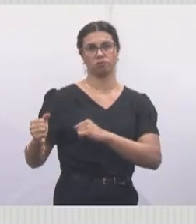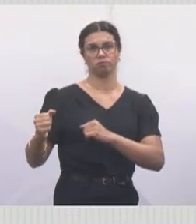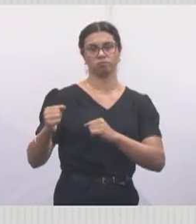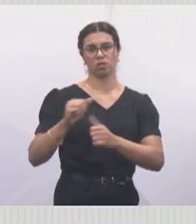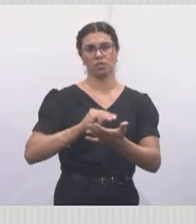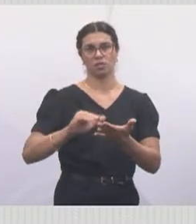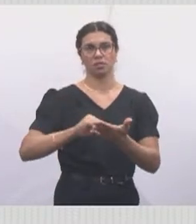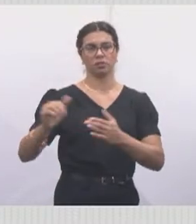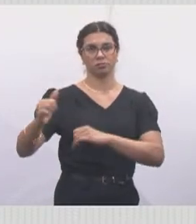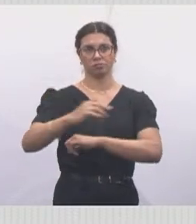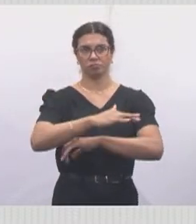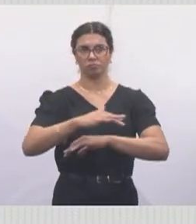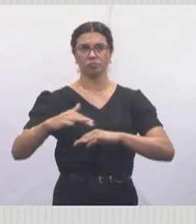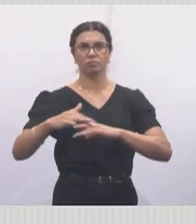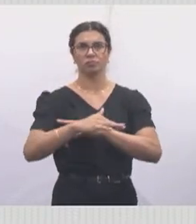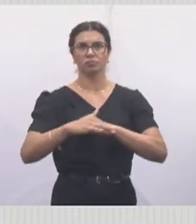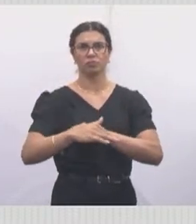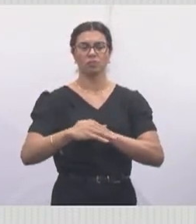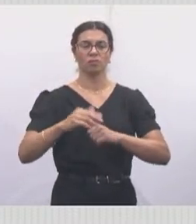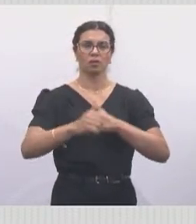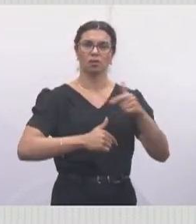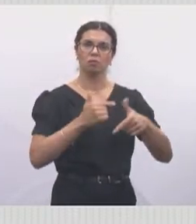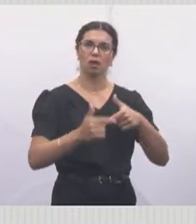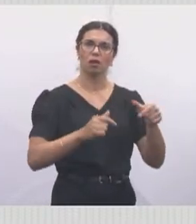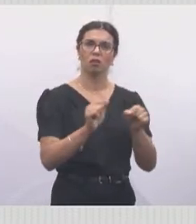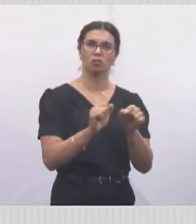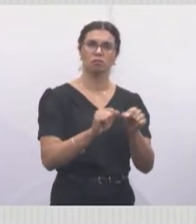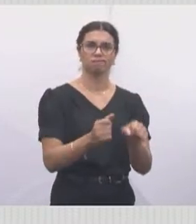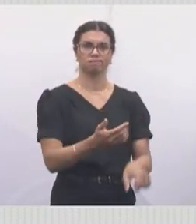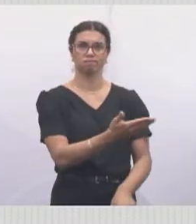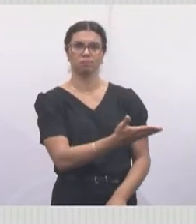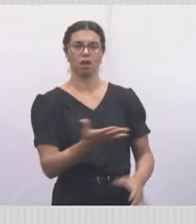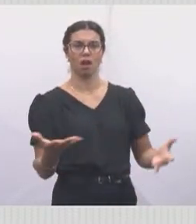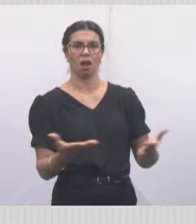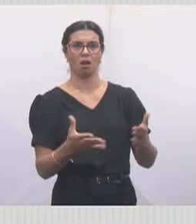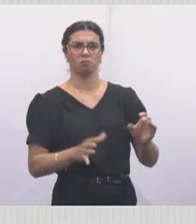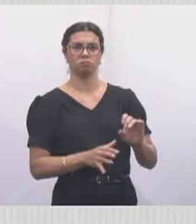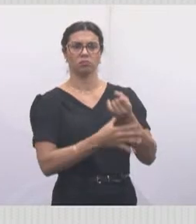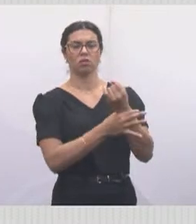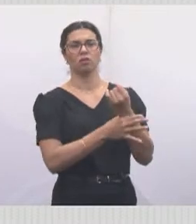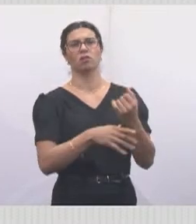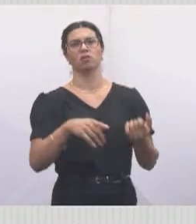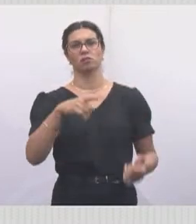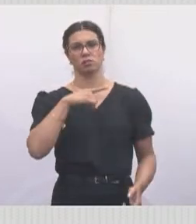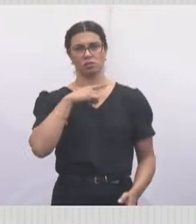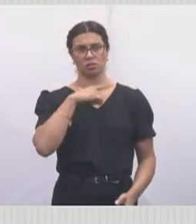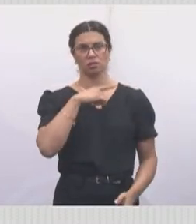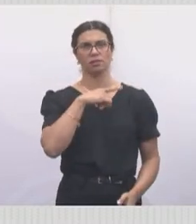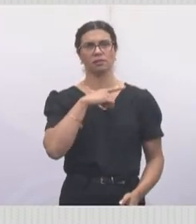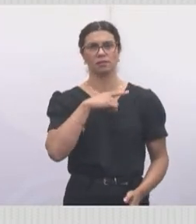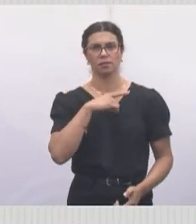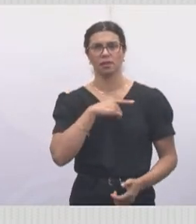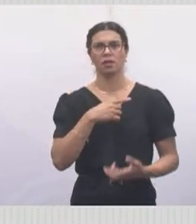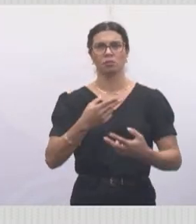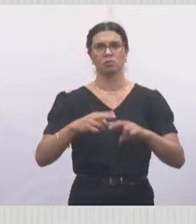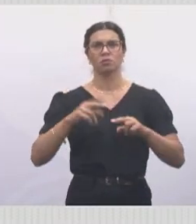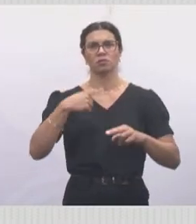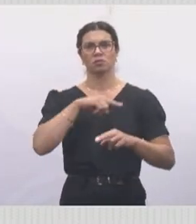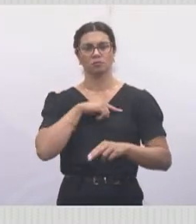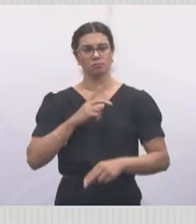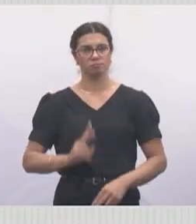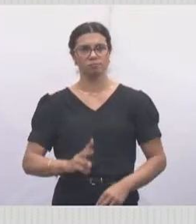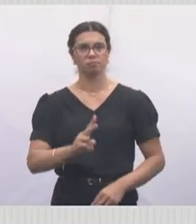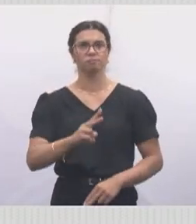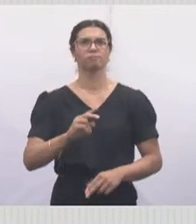todo esse trabalho e que deu a qualidade para que os moradores dessa região possam ter mais segurança. É dessa forma que a gente vai continuar